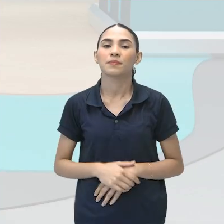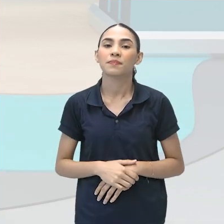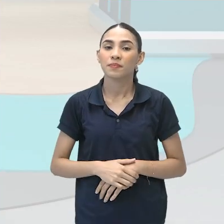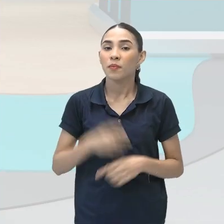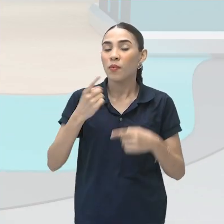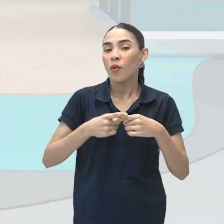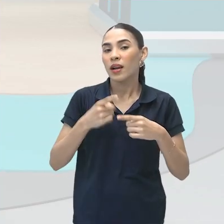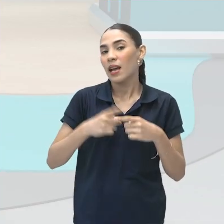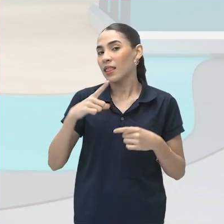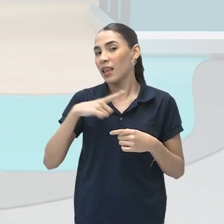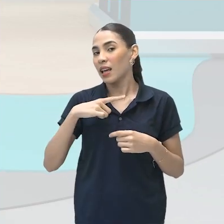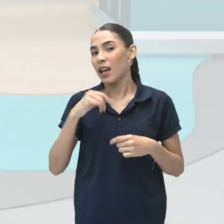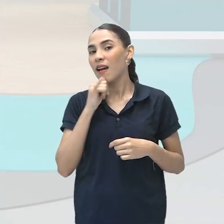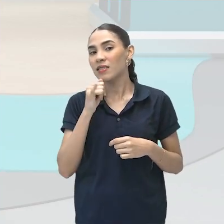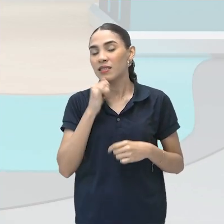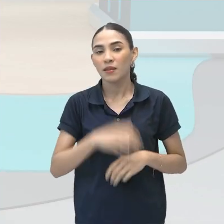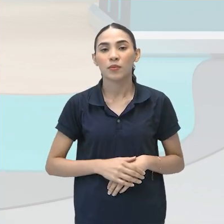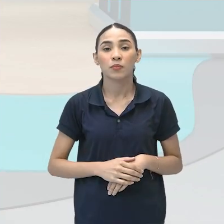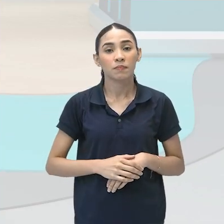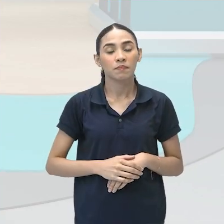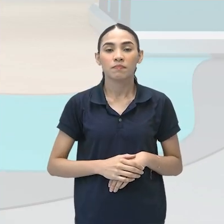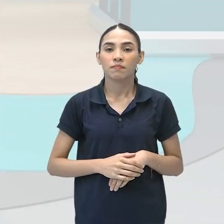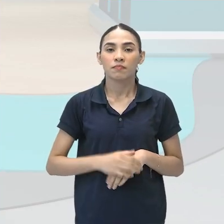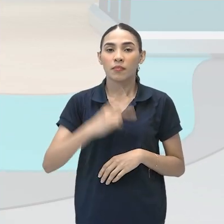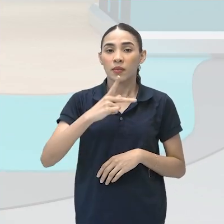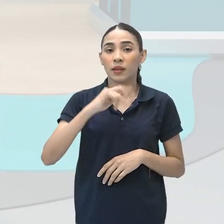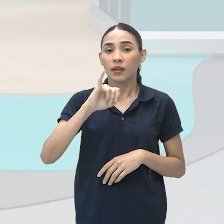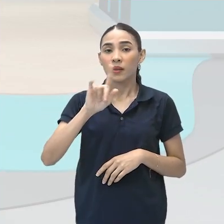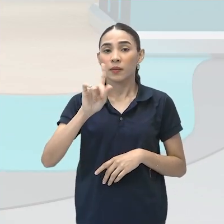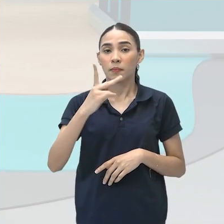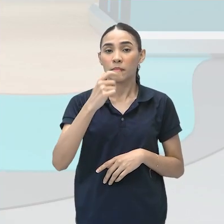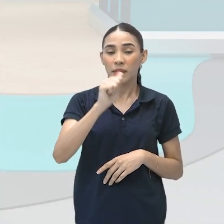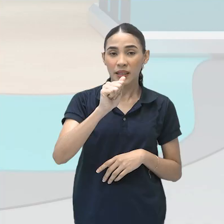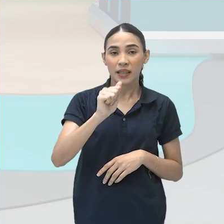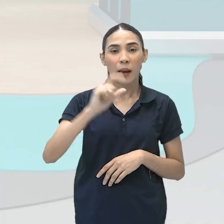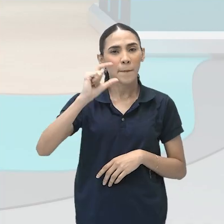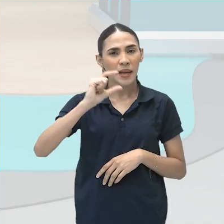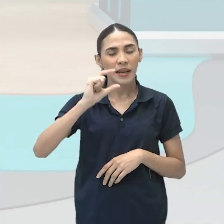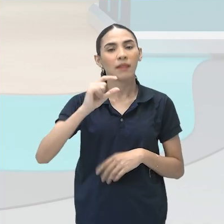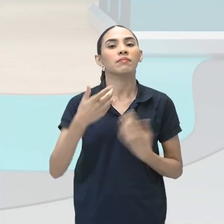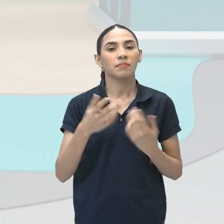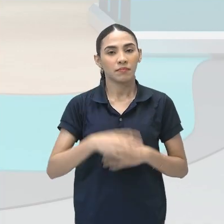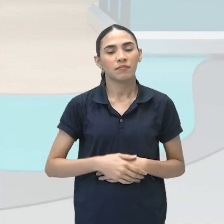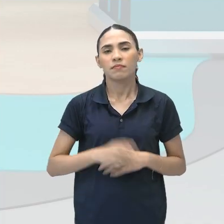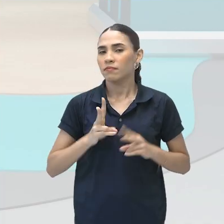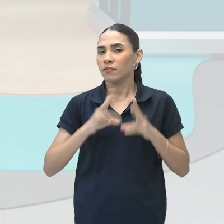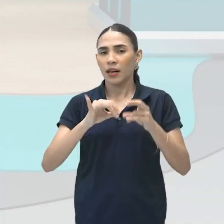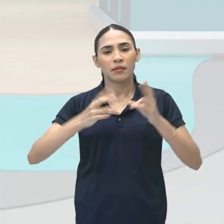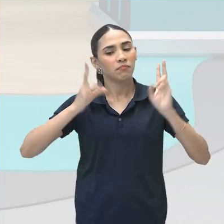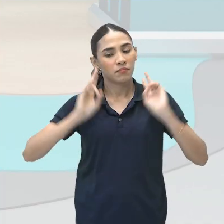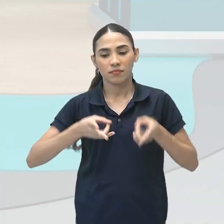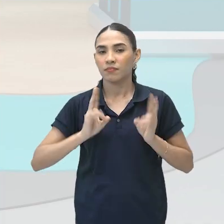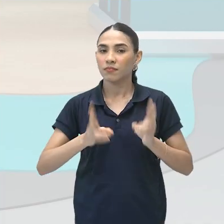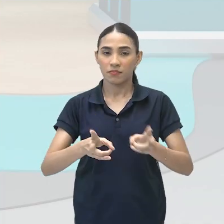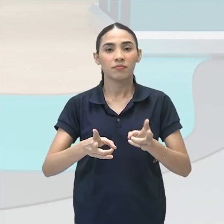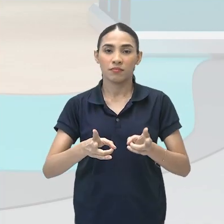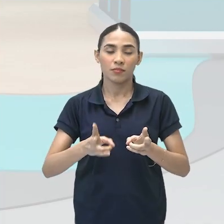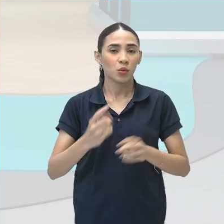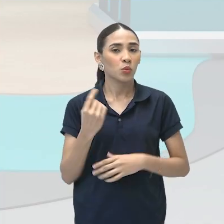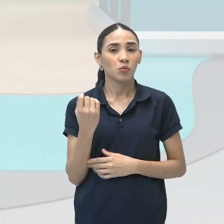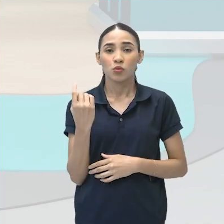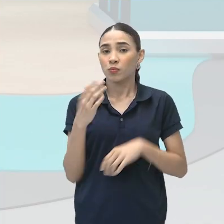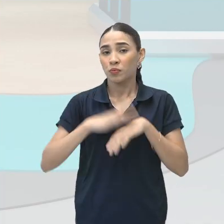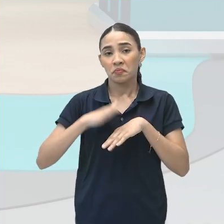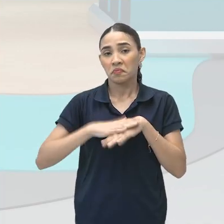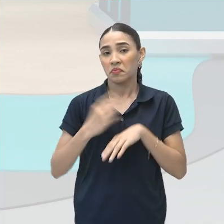ele tem ali a sua pilha, a sua bateria, enfim, esteja em dia, ele vai funcionar adequadamente sozinho